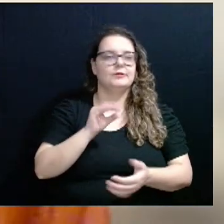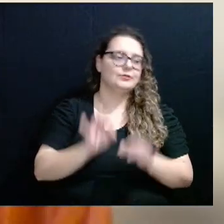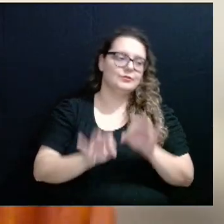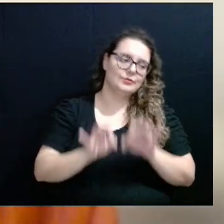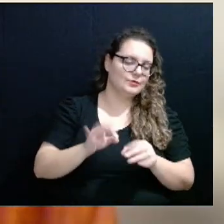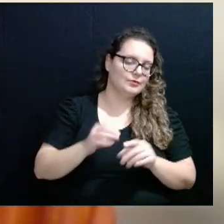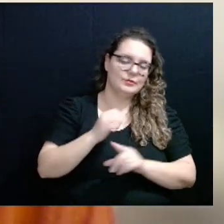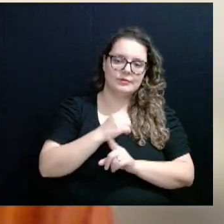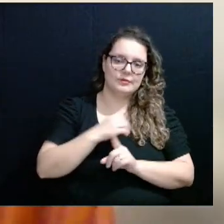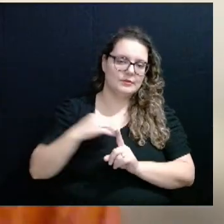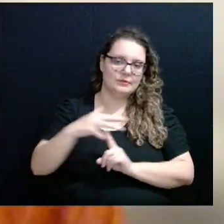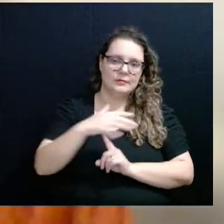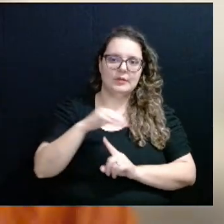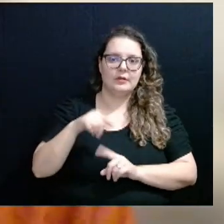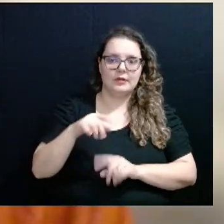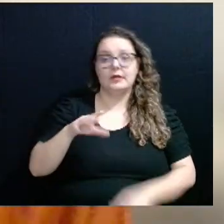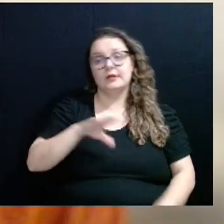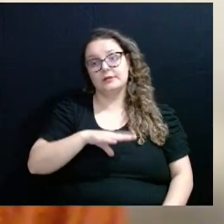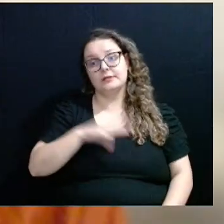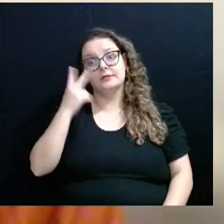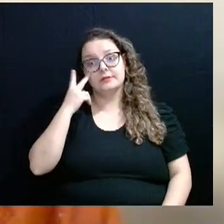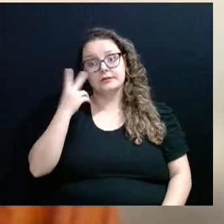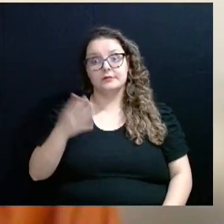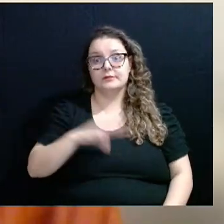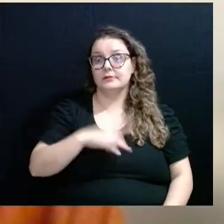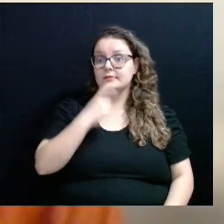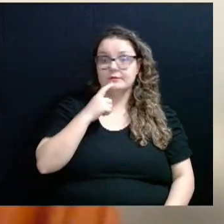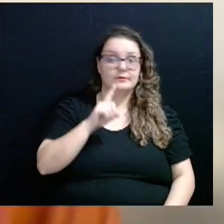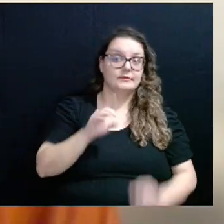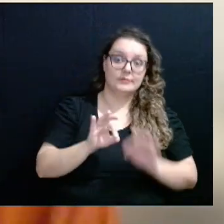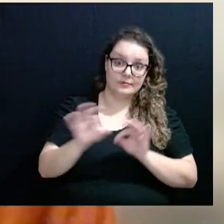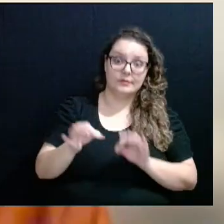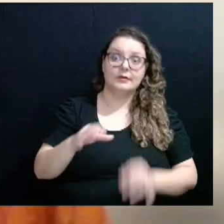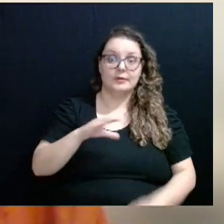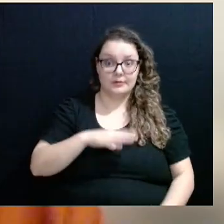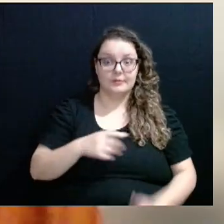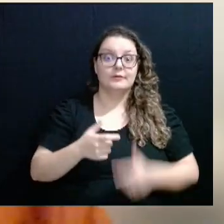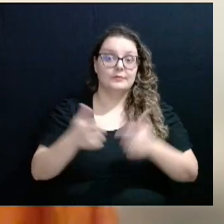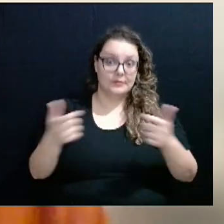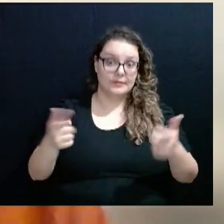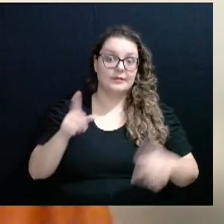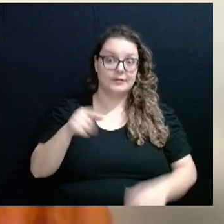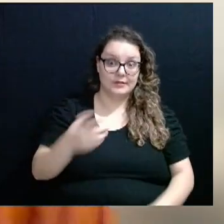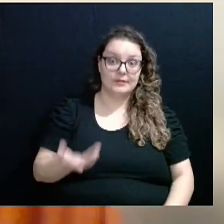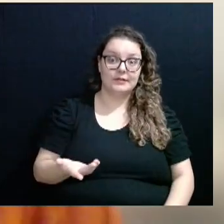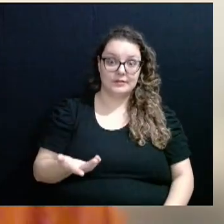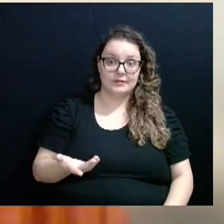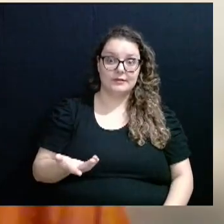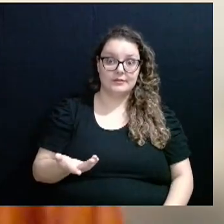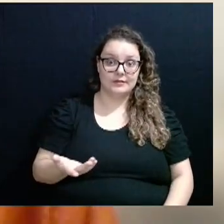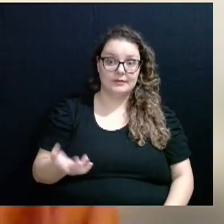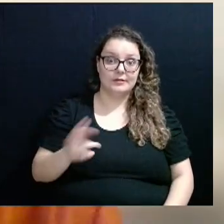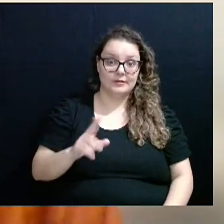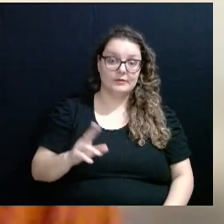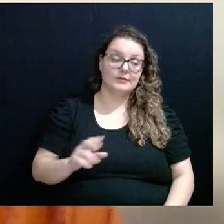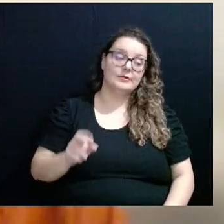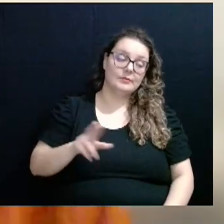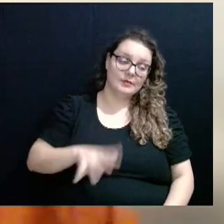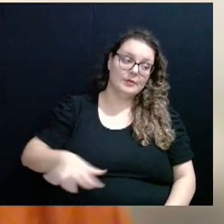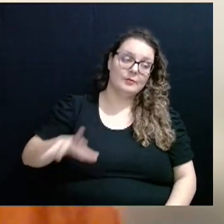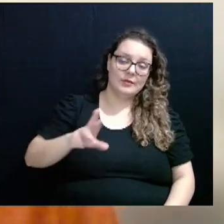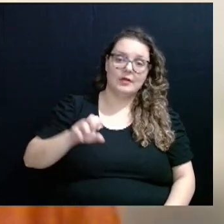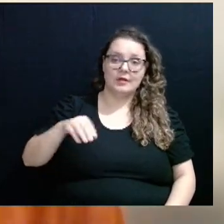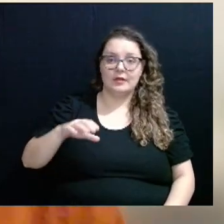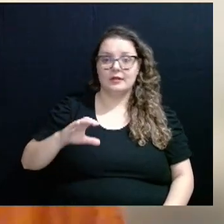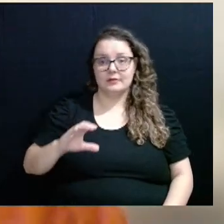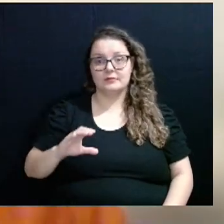Paulo. Campinas não está tão longe, também é uma cidade muito grande, né? Que dá nome a uma grande região metropolitana também. Então,